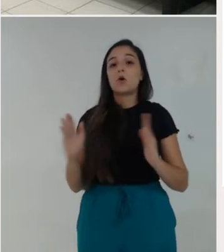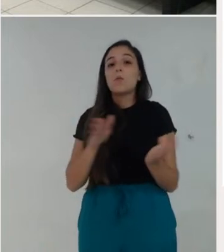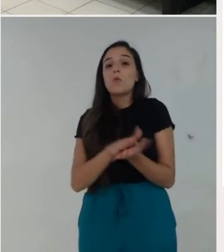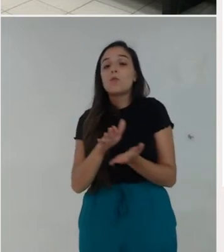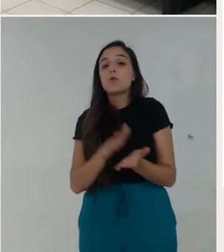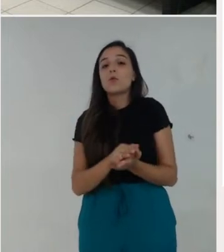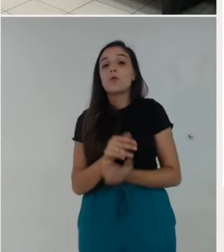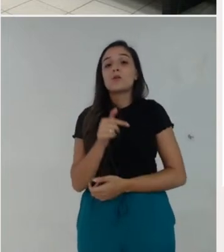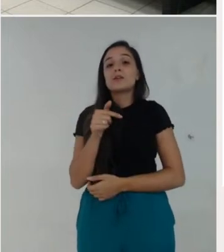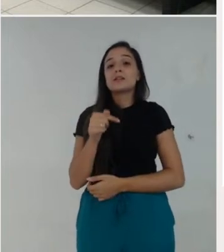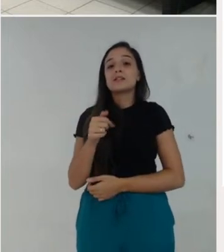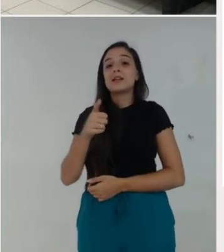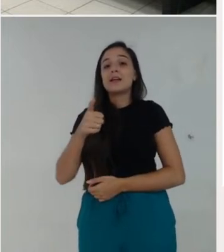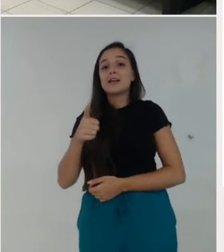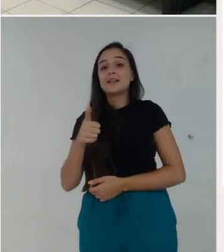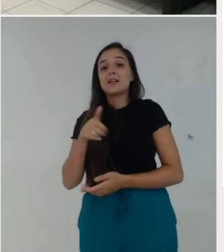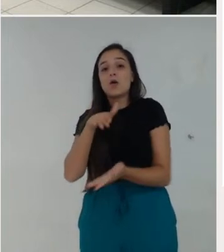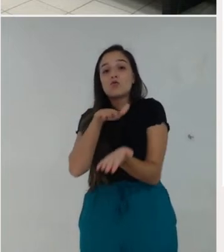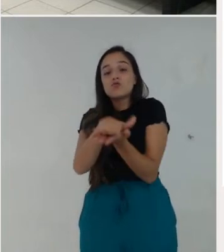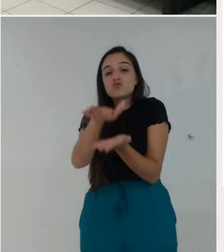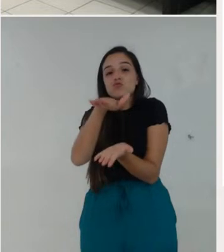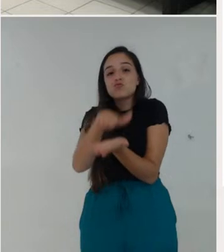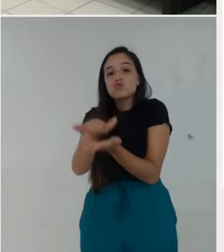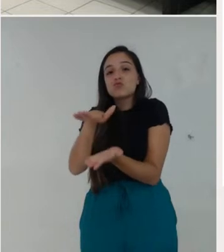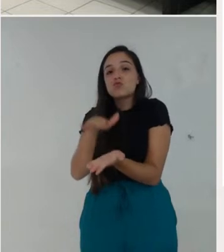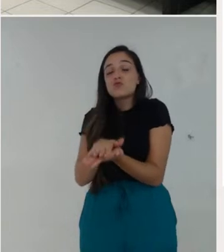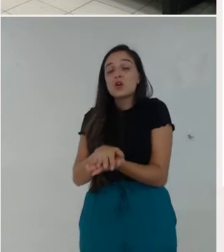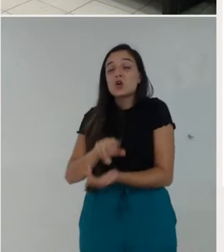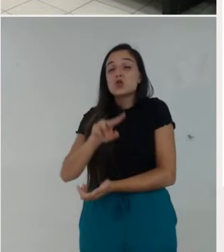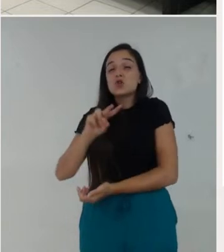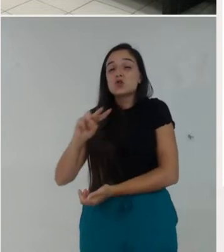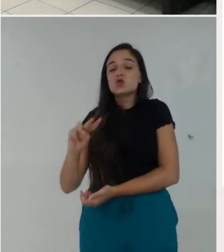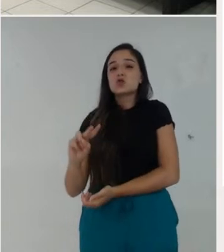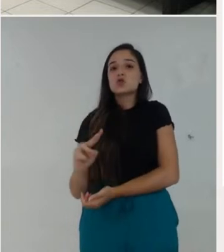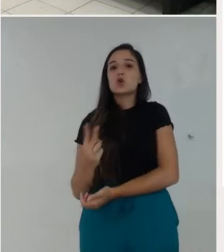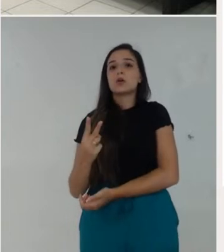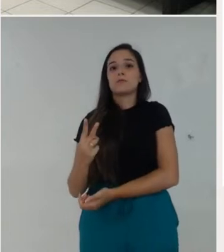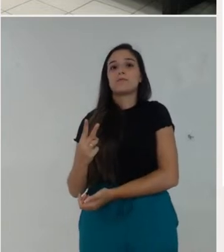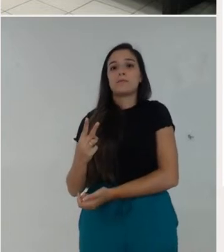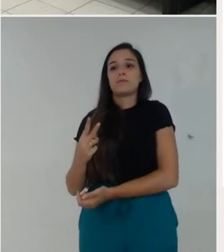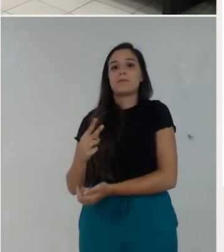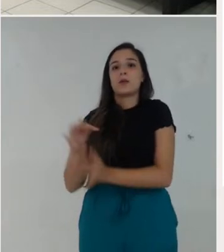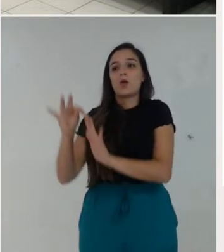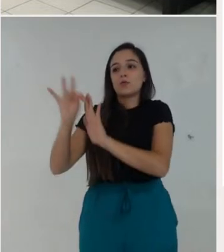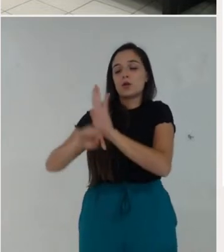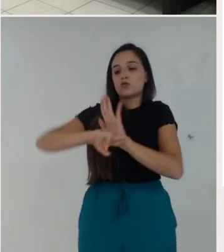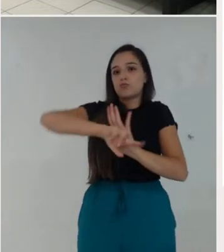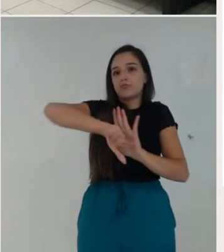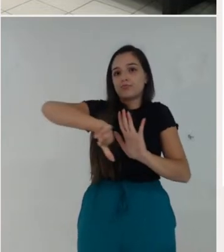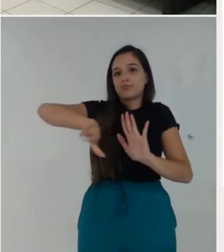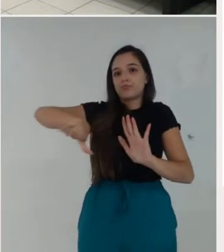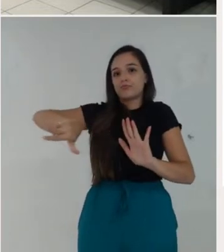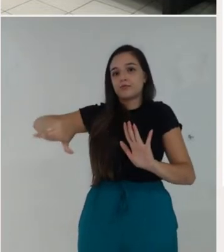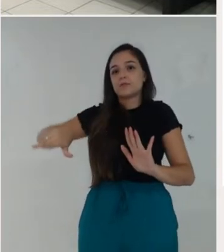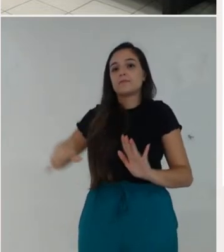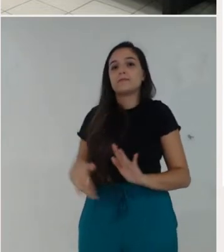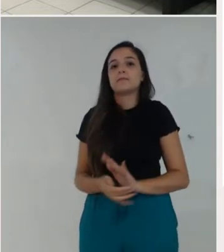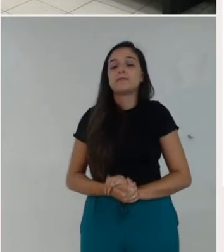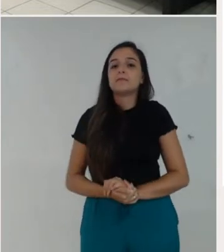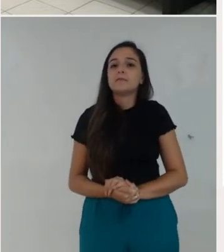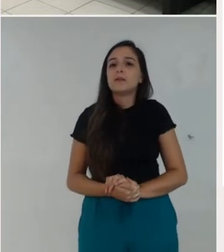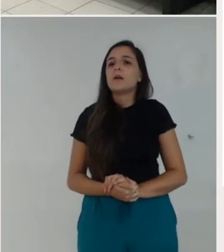volumes e mais de 2 mil textos. Falo texto porque na Cadernos de Tradução